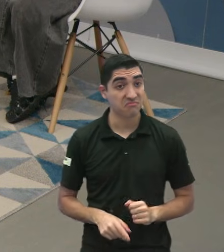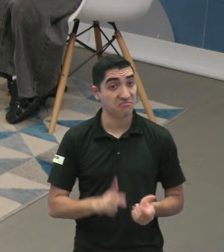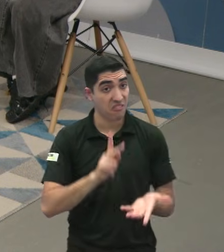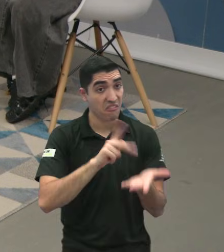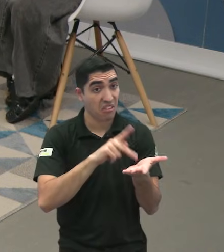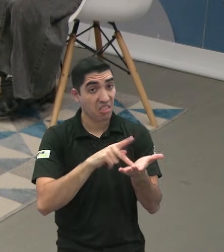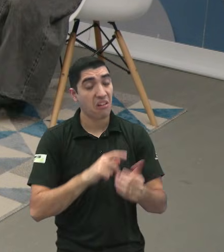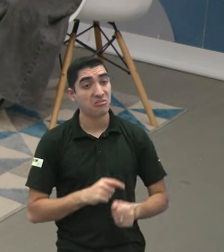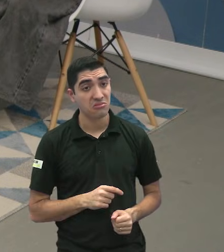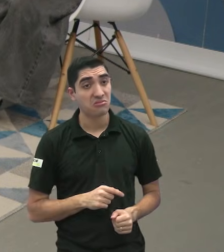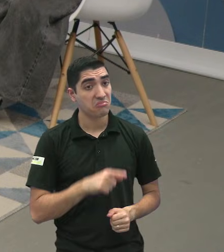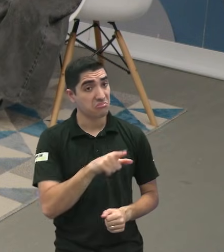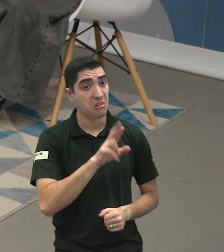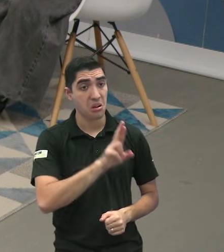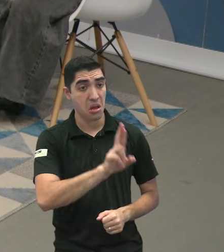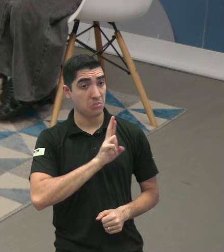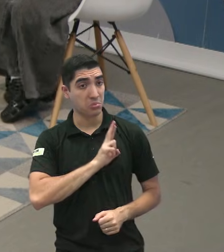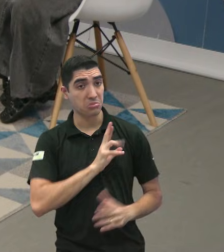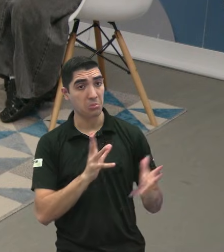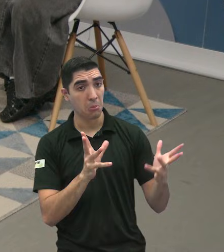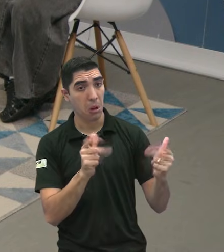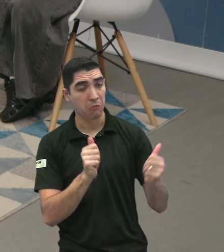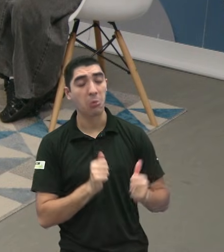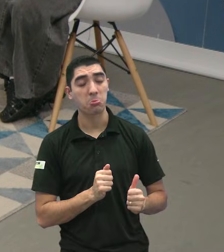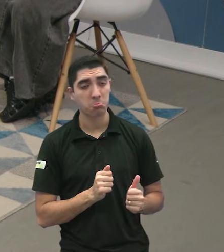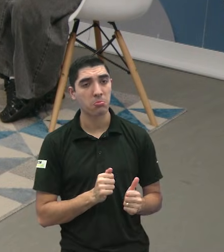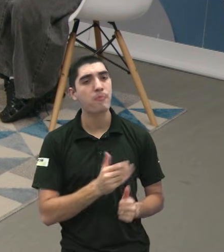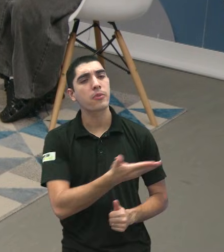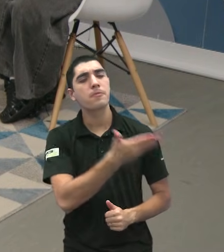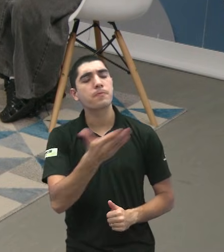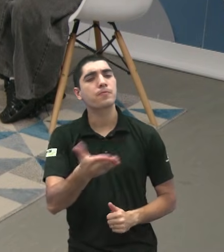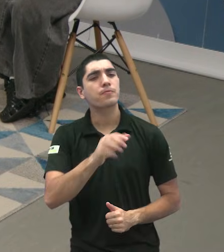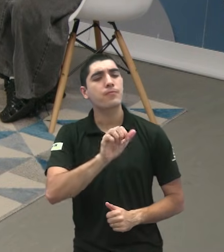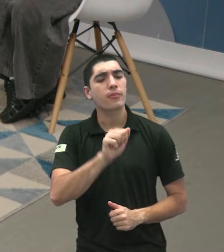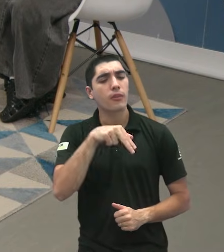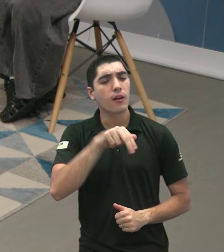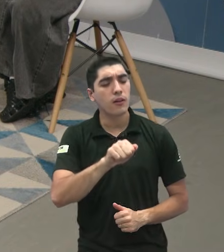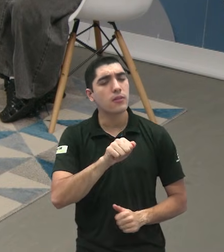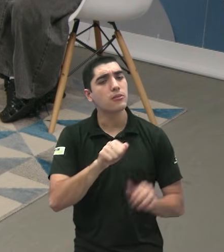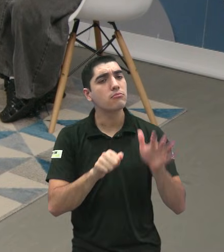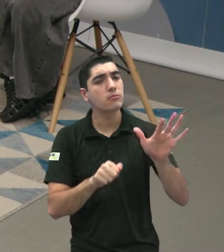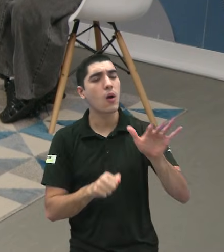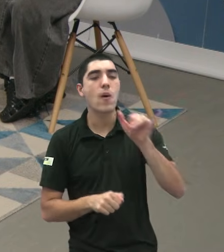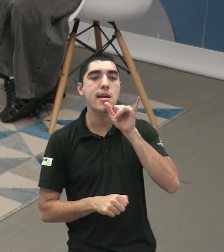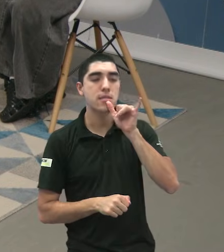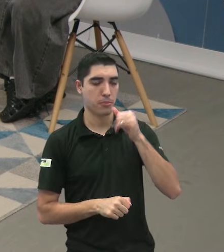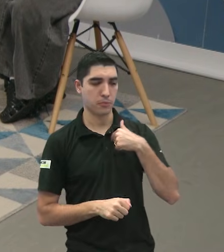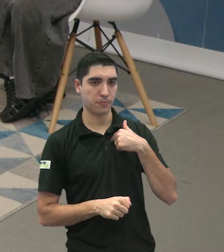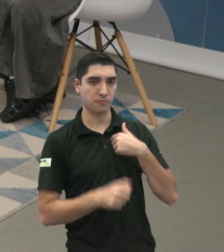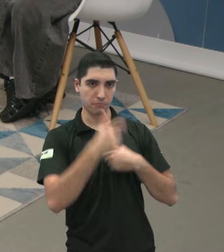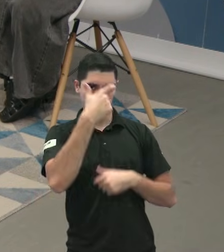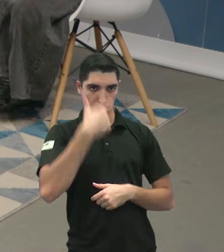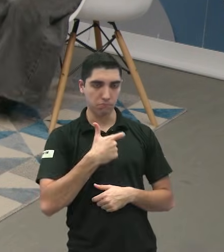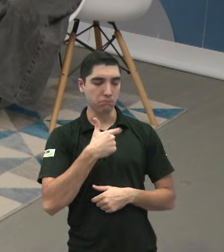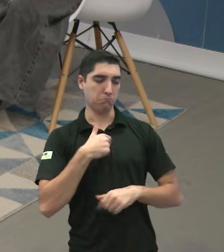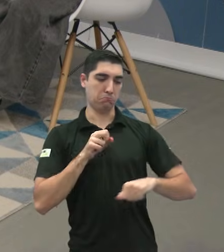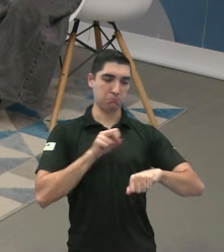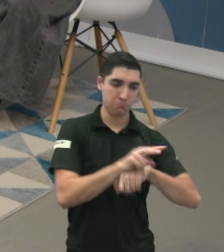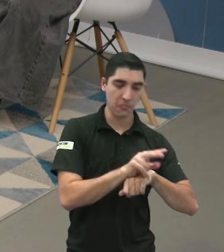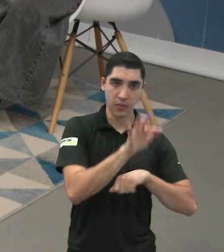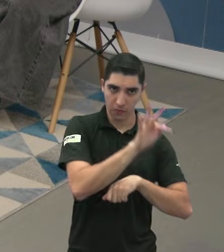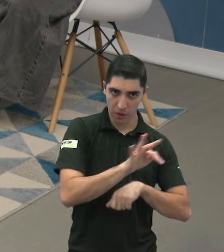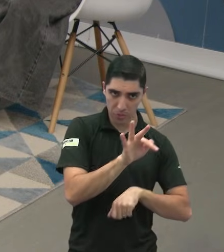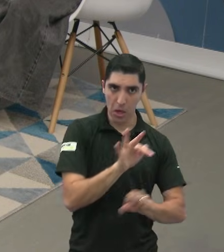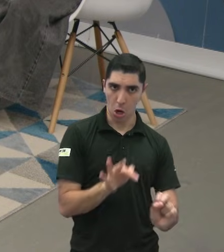certeza, excelente, né, a sua resposta, a sua conclusão. Ô, Ana Maria, depois de entrar na faculdade, né, na universidade, quais são